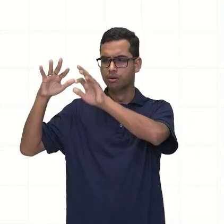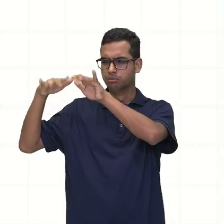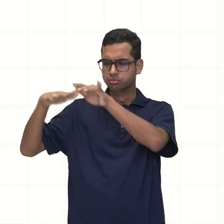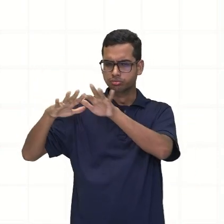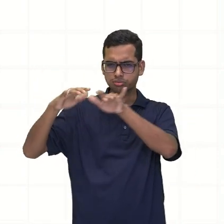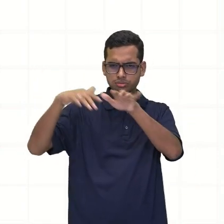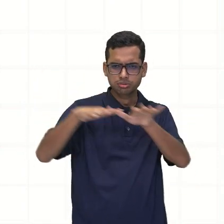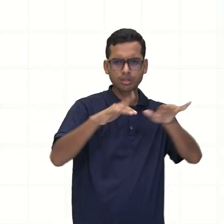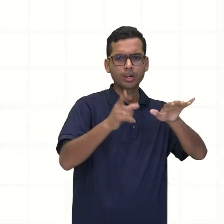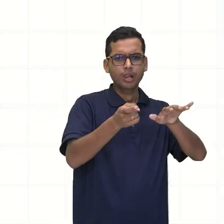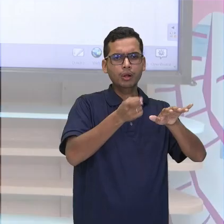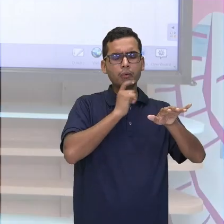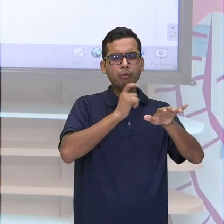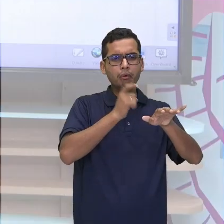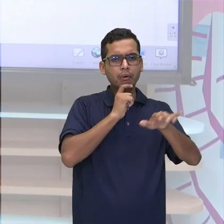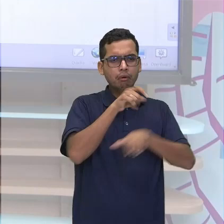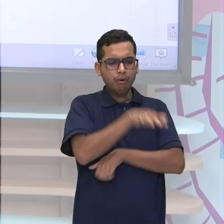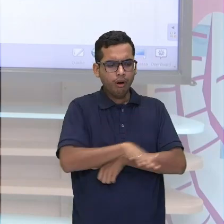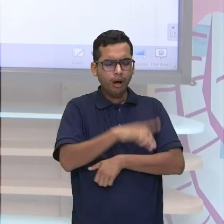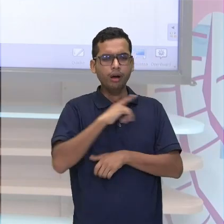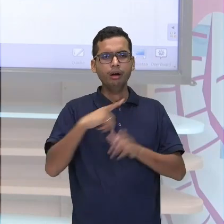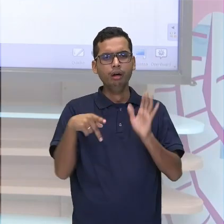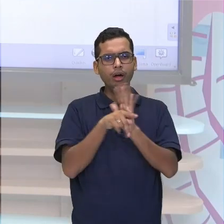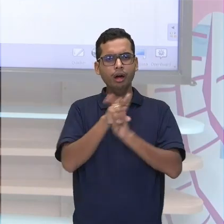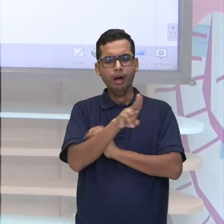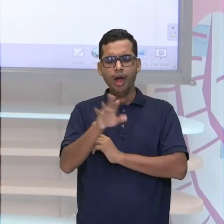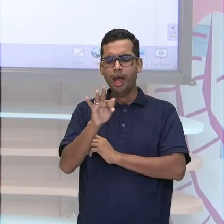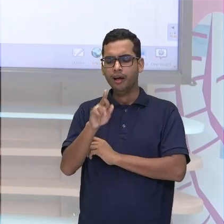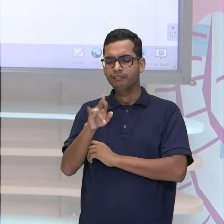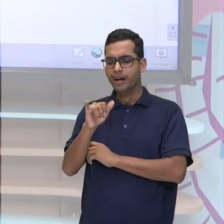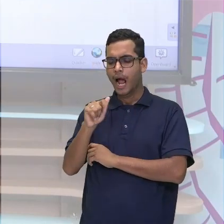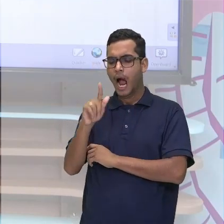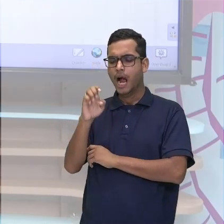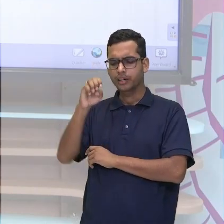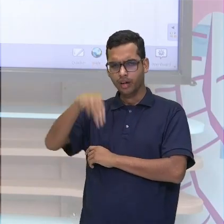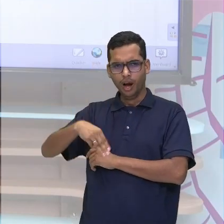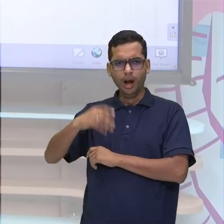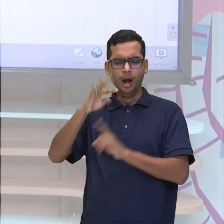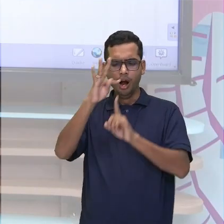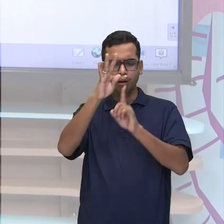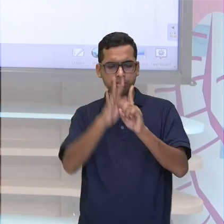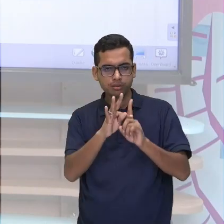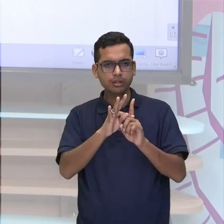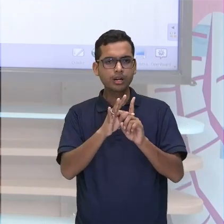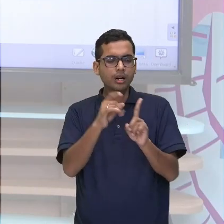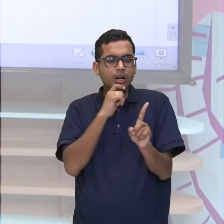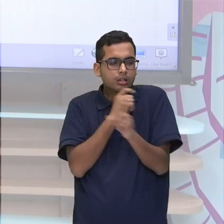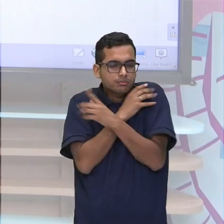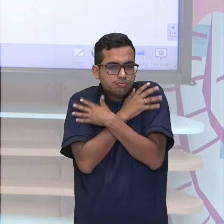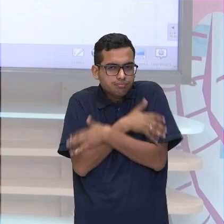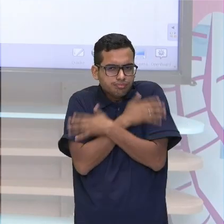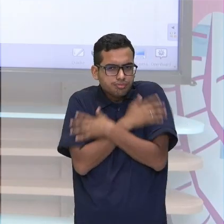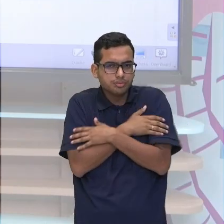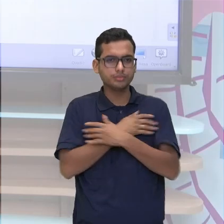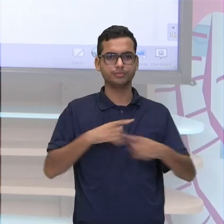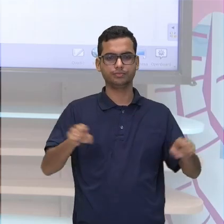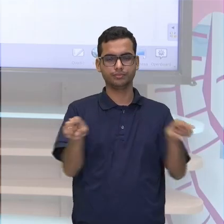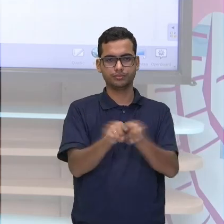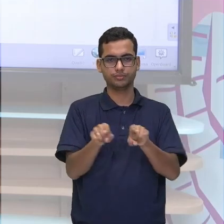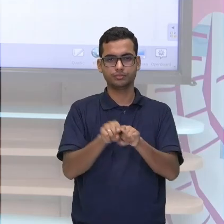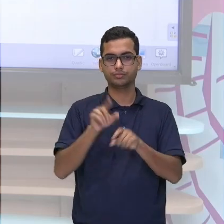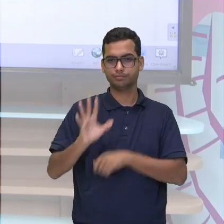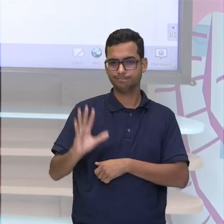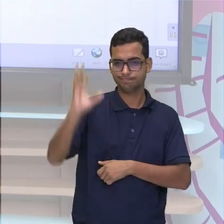Que nós chamamos, inclusive, de friagem, que quando a gente vai perceber ali a queda da temperatura, né? Mas isso ocorre mais